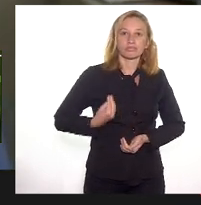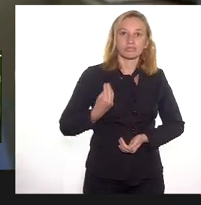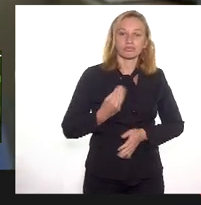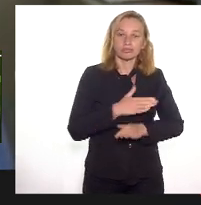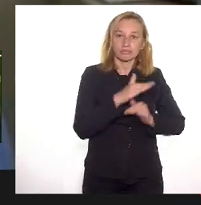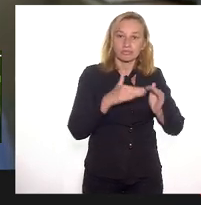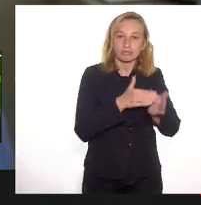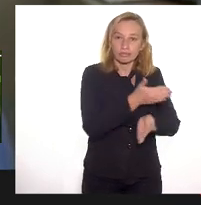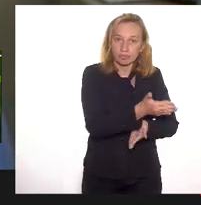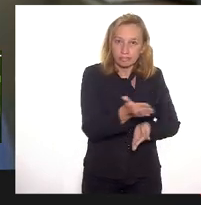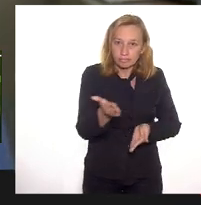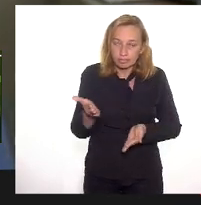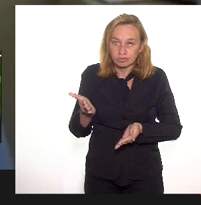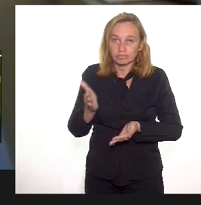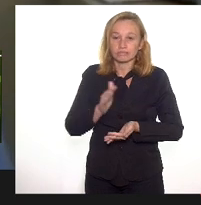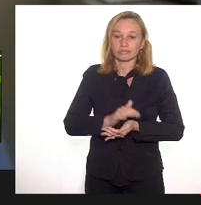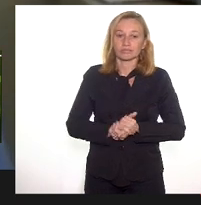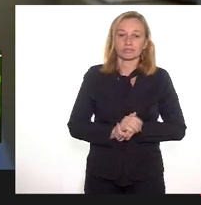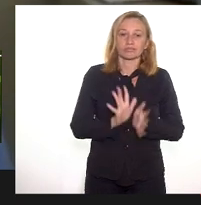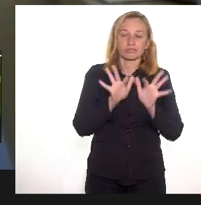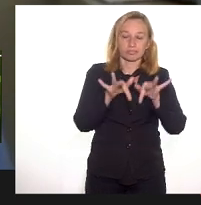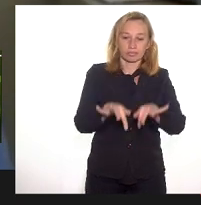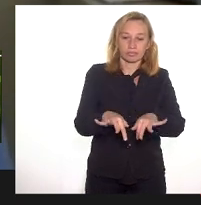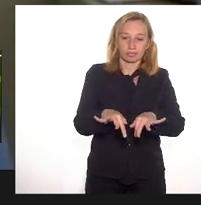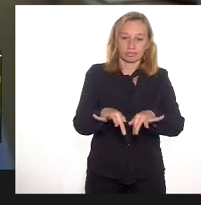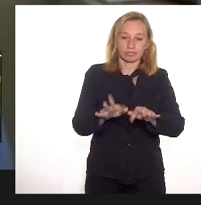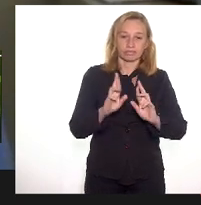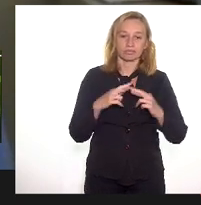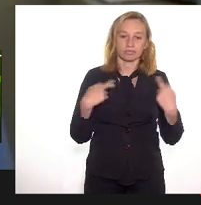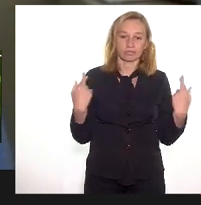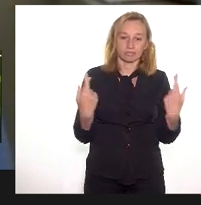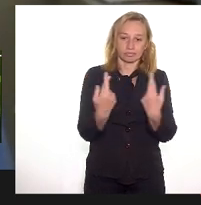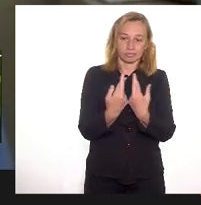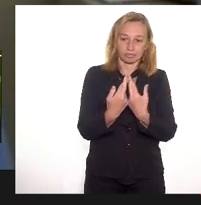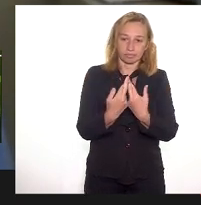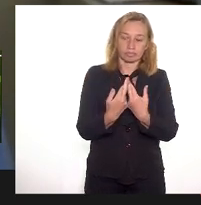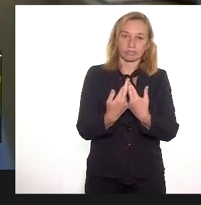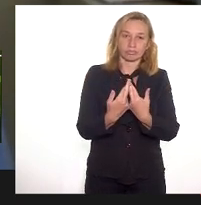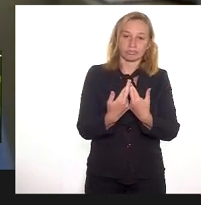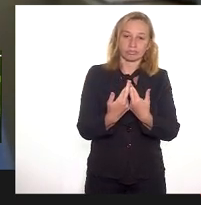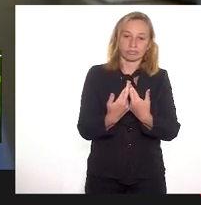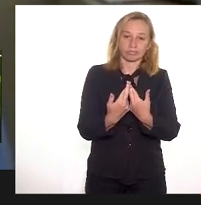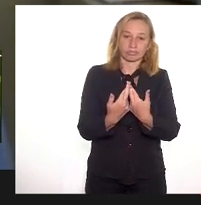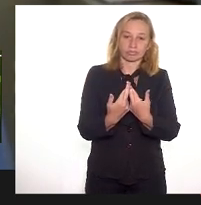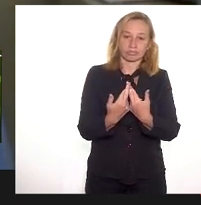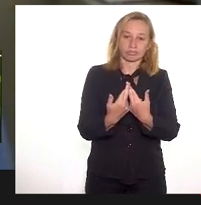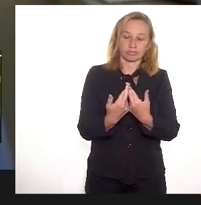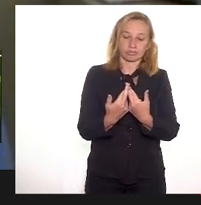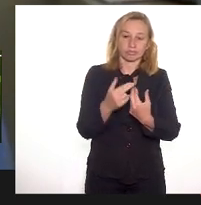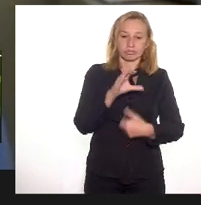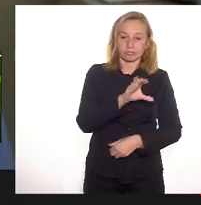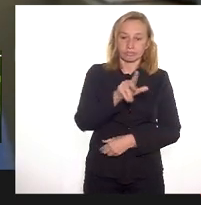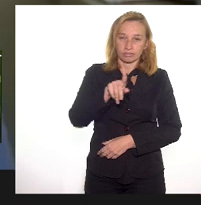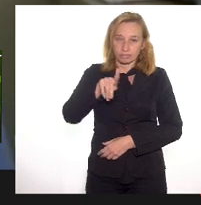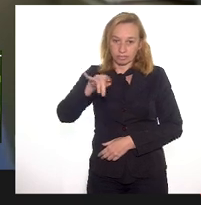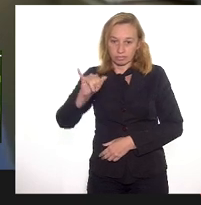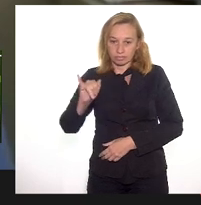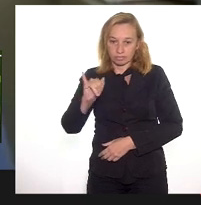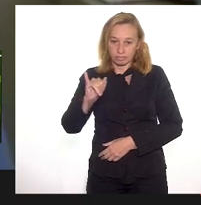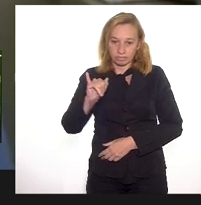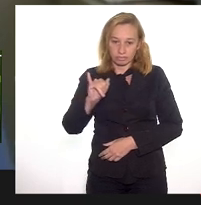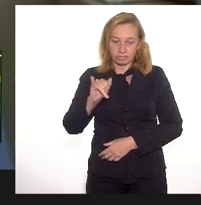de todas e todos e dou por encerrado a nossa reunião da nossa CPI